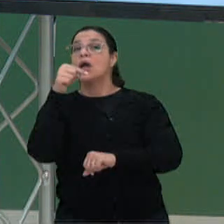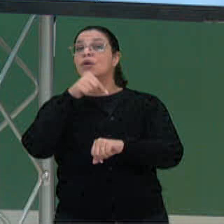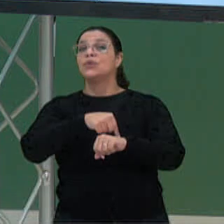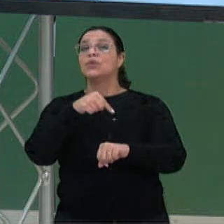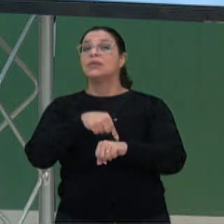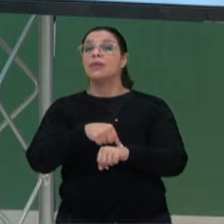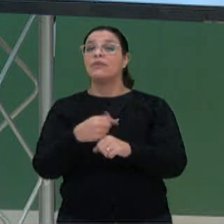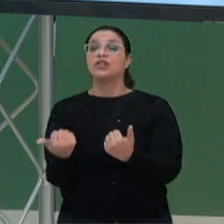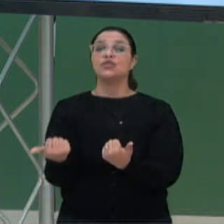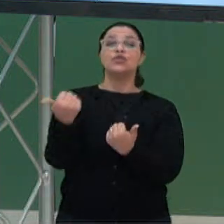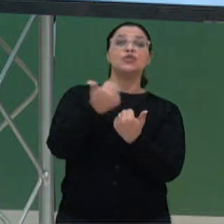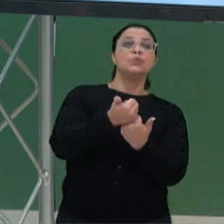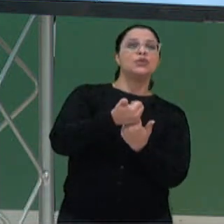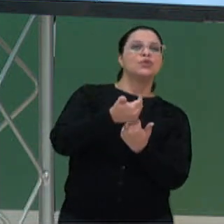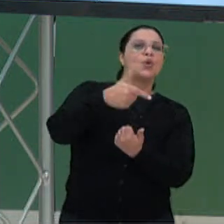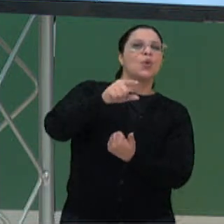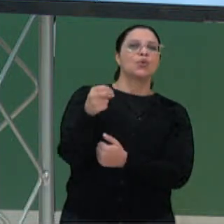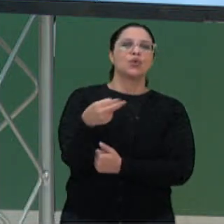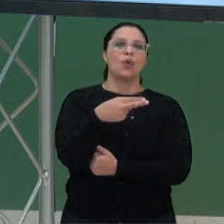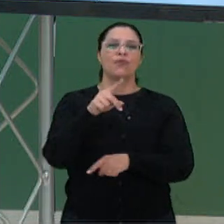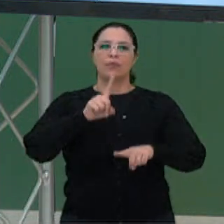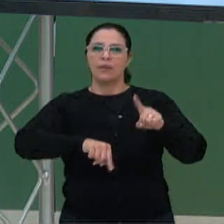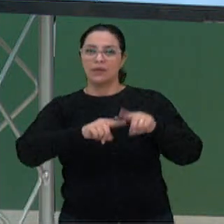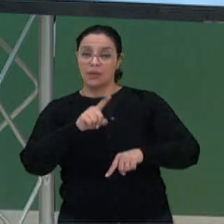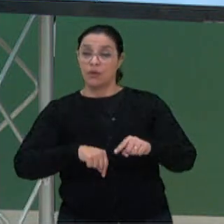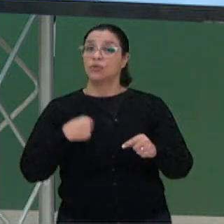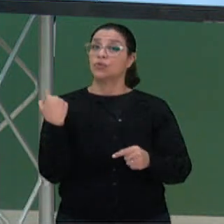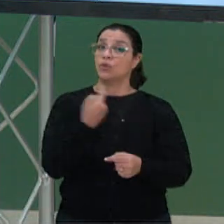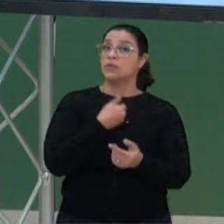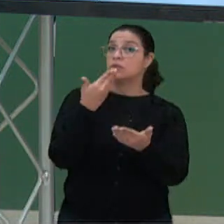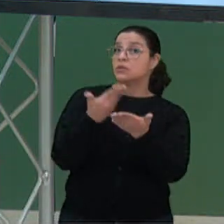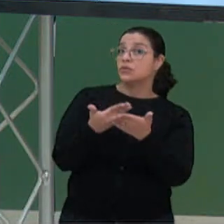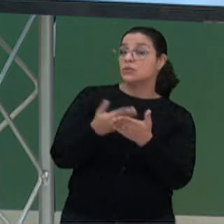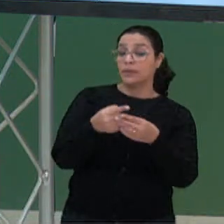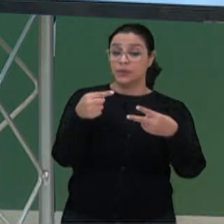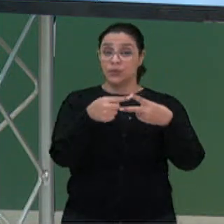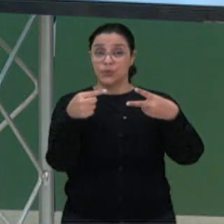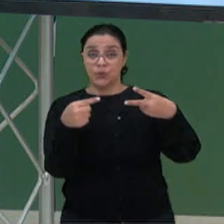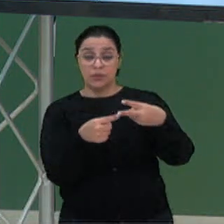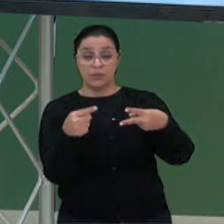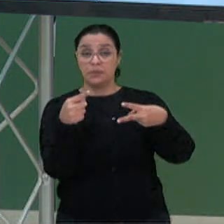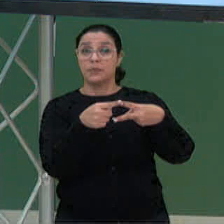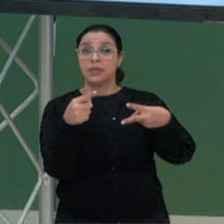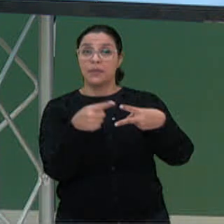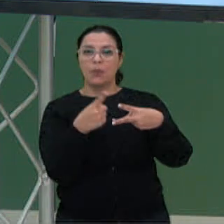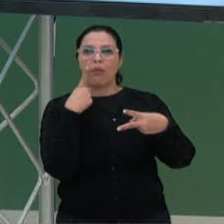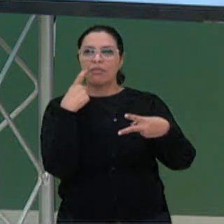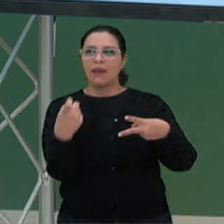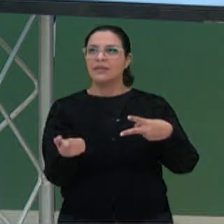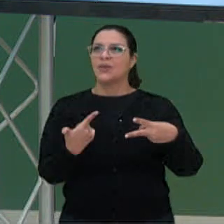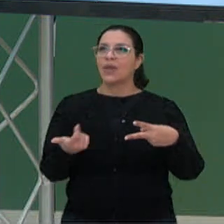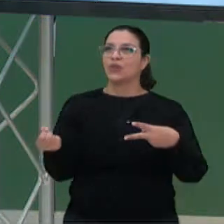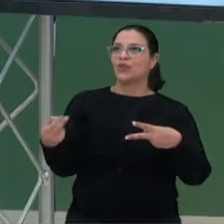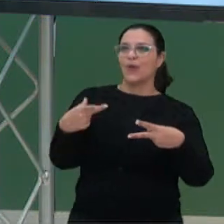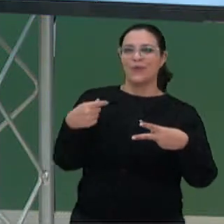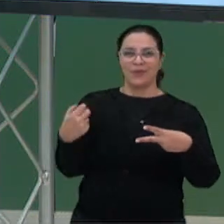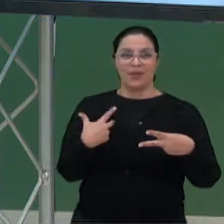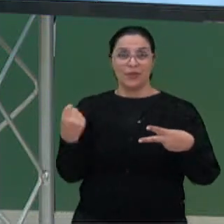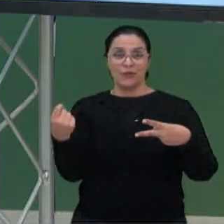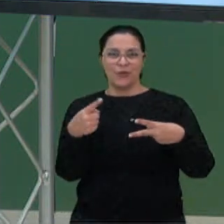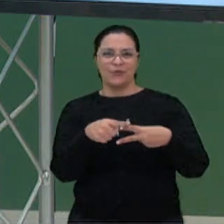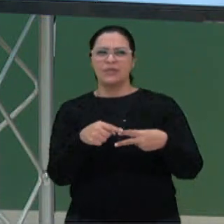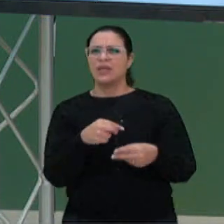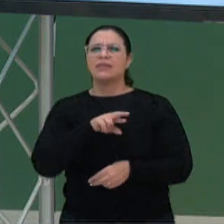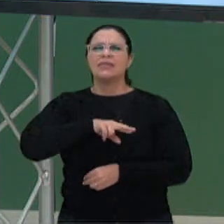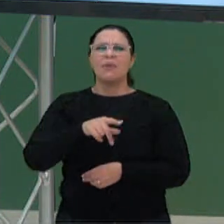produtos vão ser repostos? Nós vimos nas nossas aulas dois motivos. Primeiro, interesse do consumidor em novidades. Isso aqui